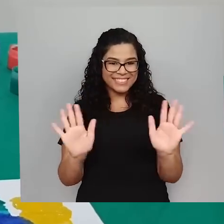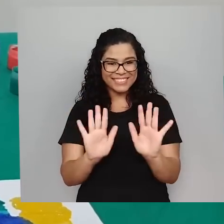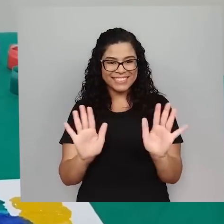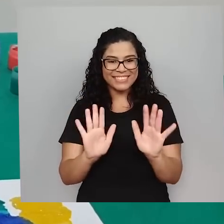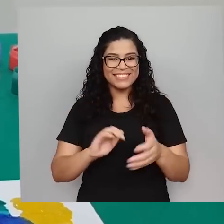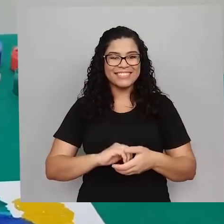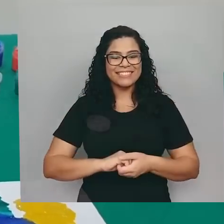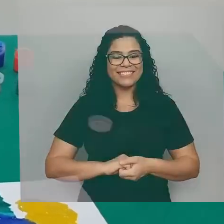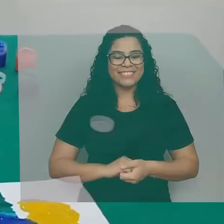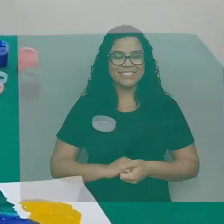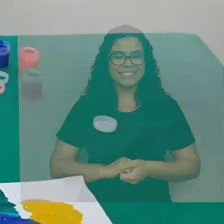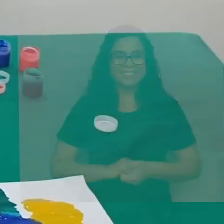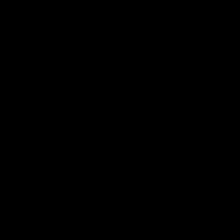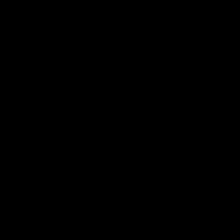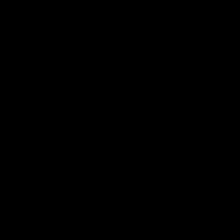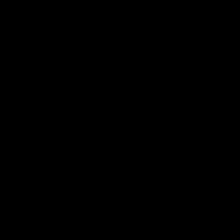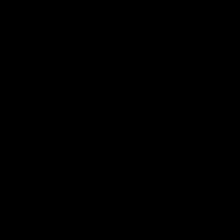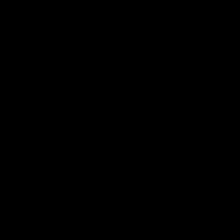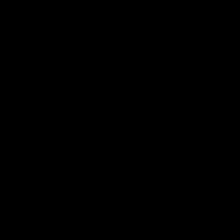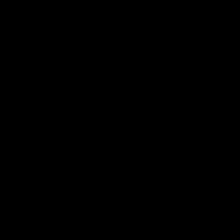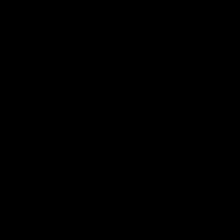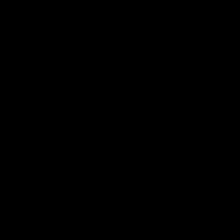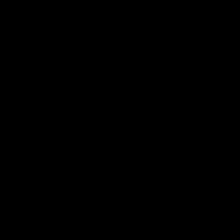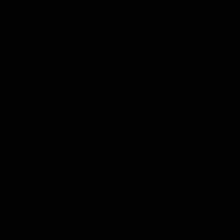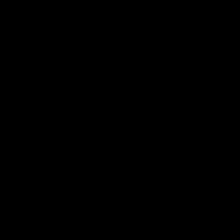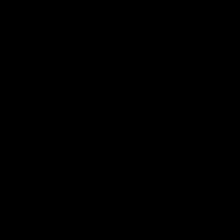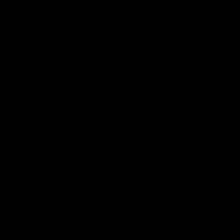Beijos e até a próxima!